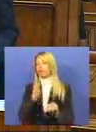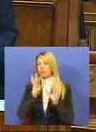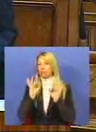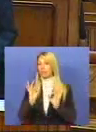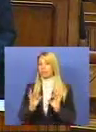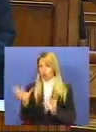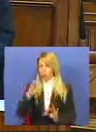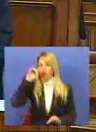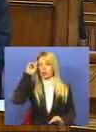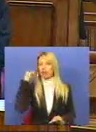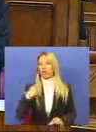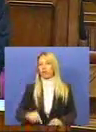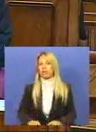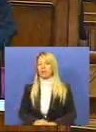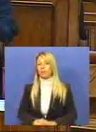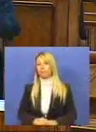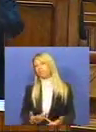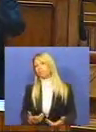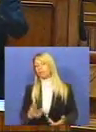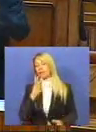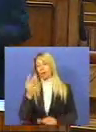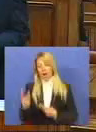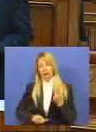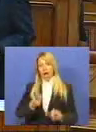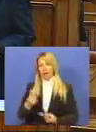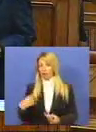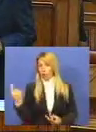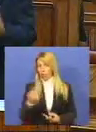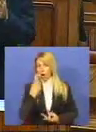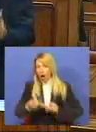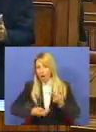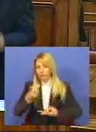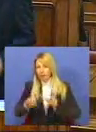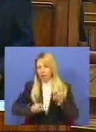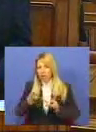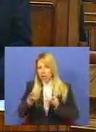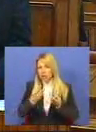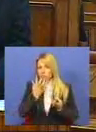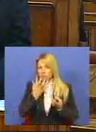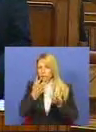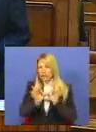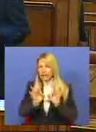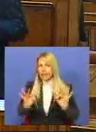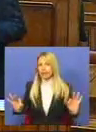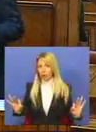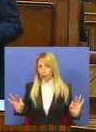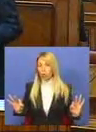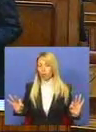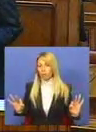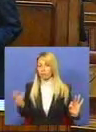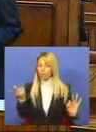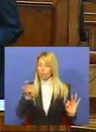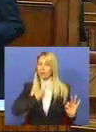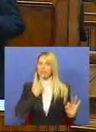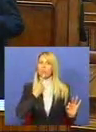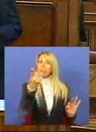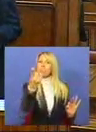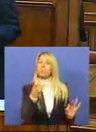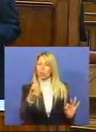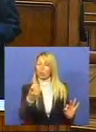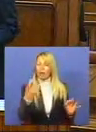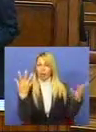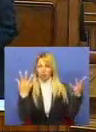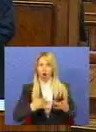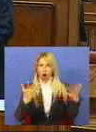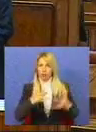mais difícil. E para o avaliarmos com todo o rigor que nos é exigido, devemos perguntar se este orçamento